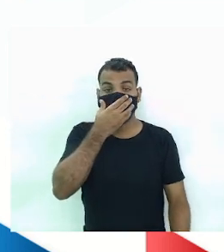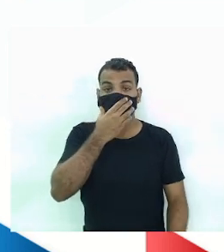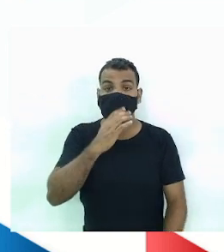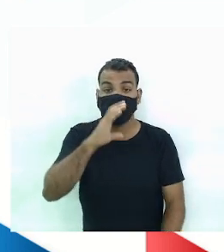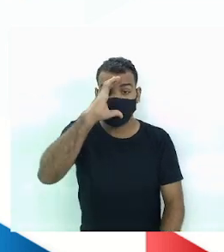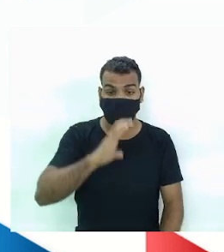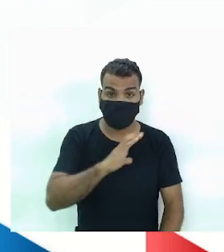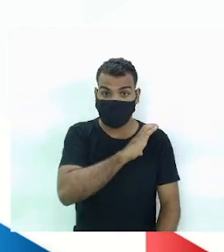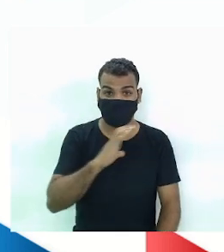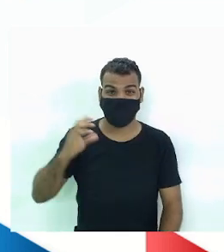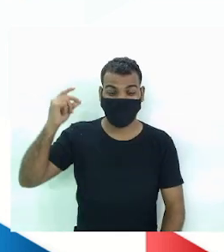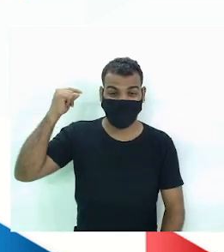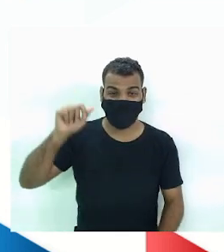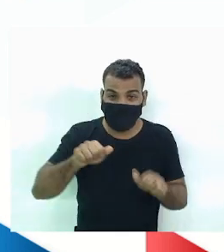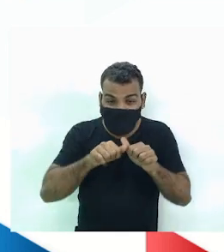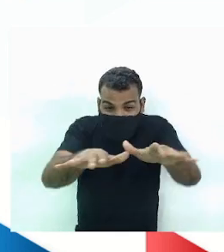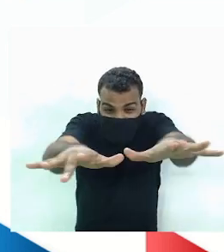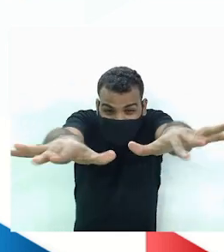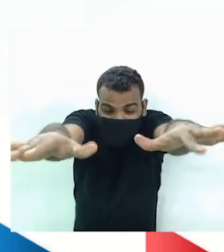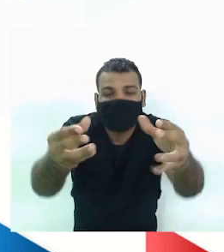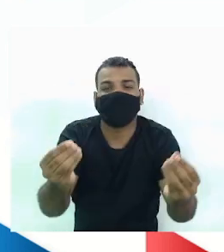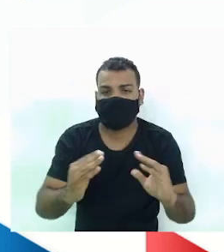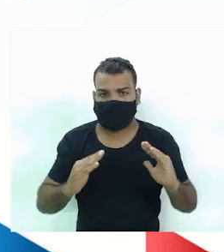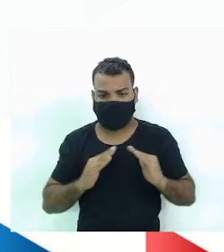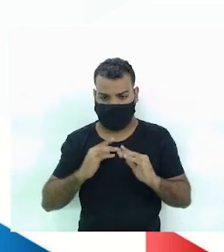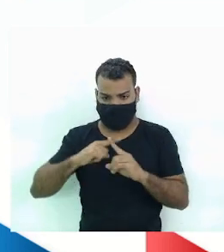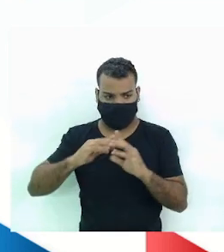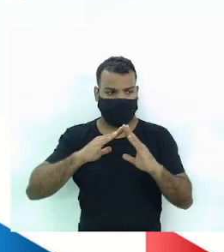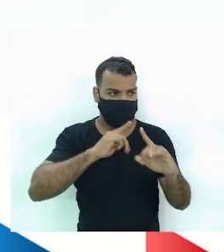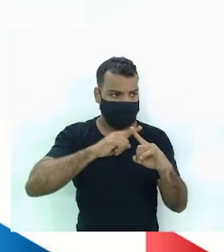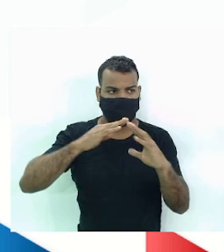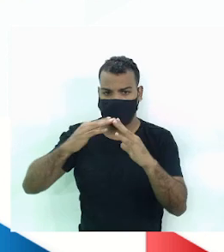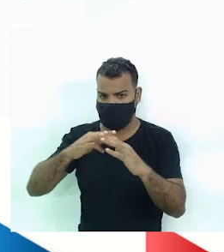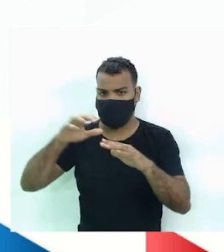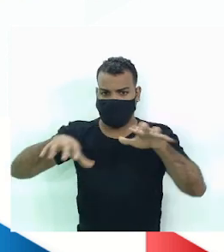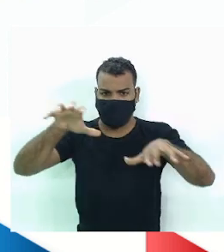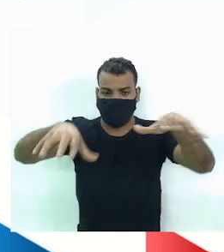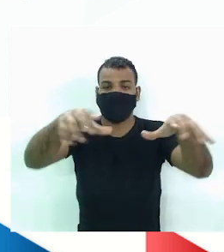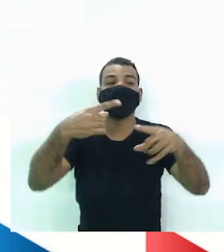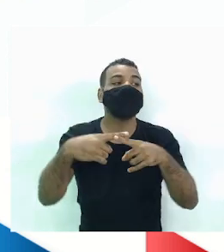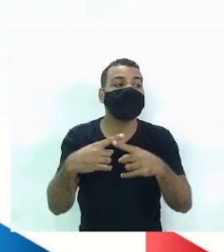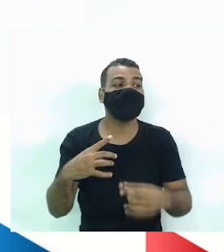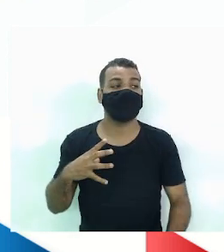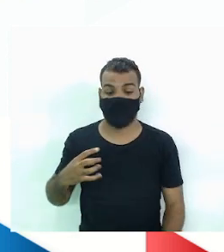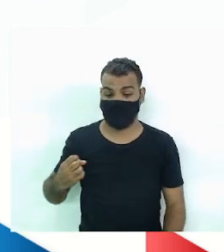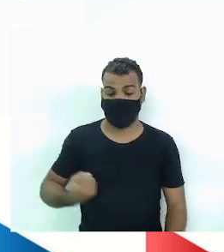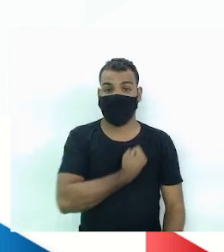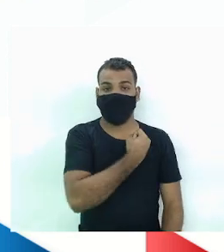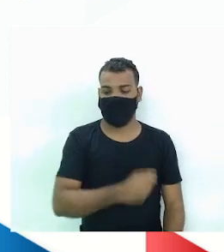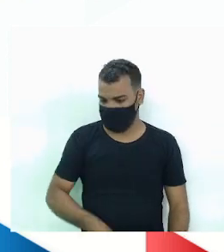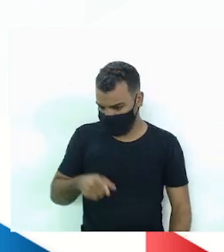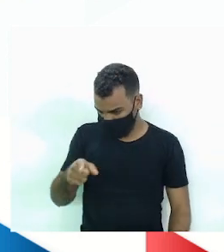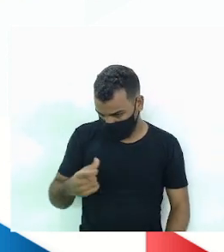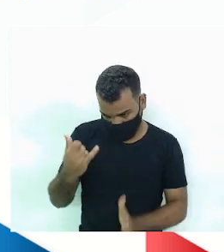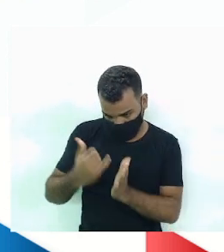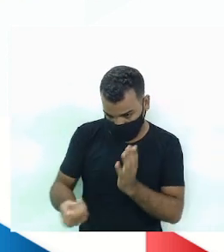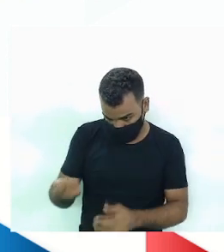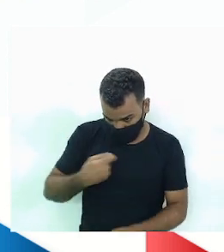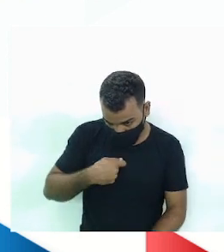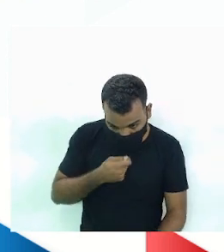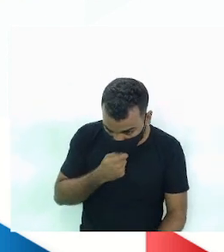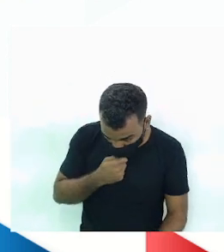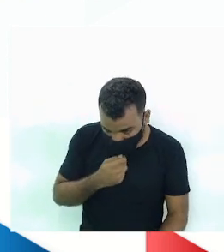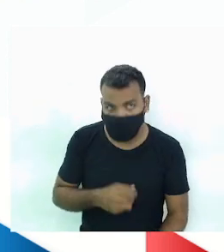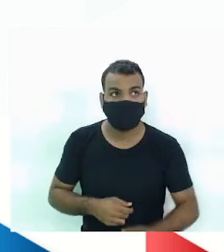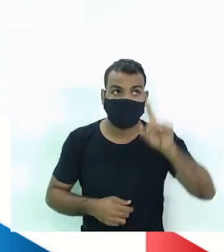se expandiu tanto na Idade Média? Por aquela questão da salvação, né? Ó, se você não me der as coisas,